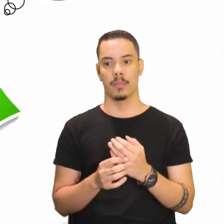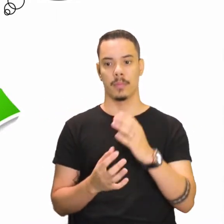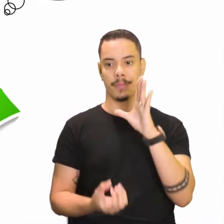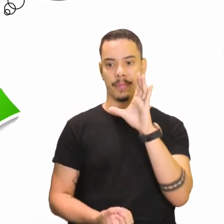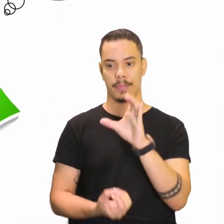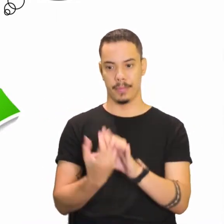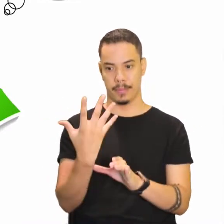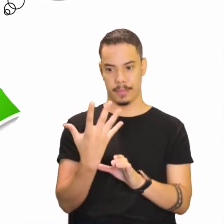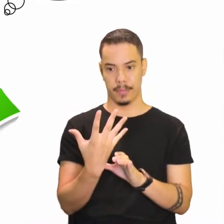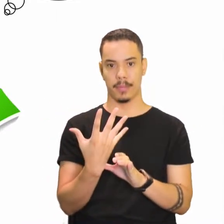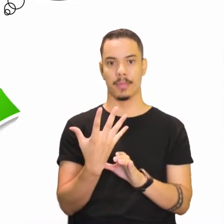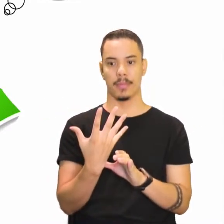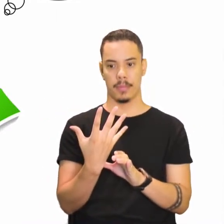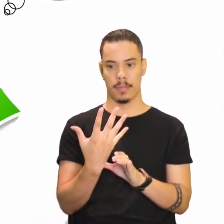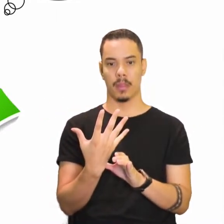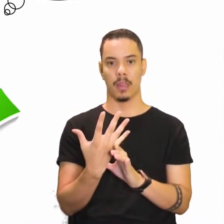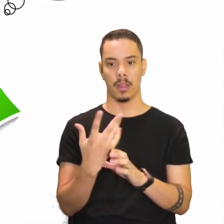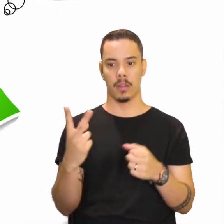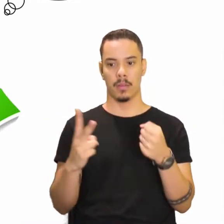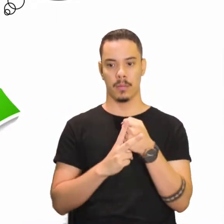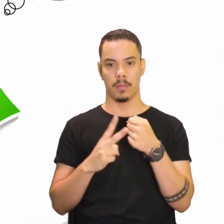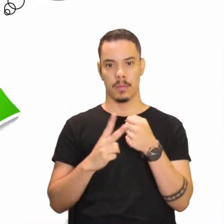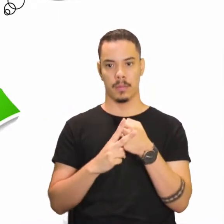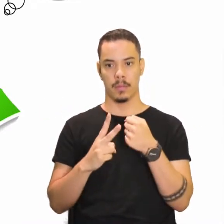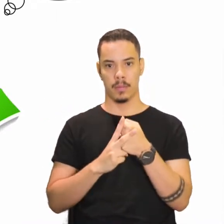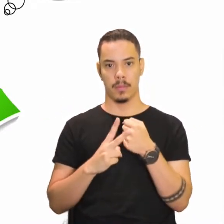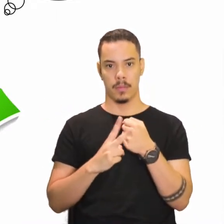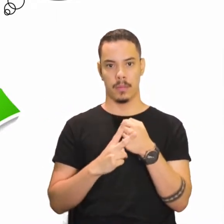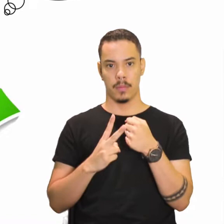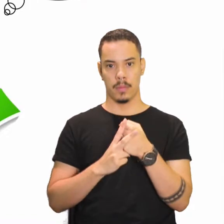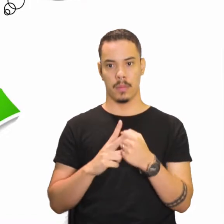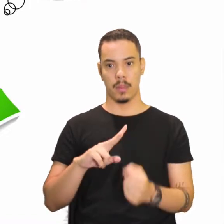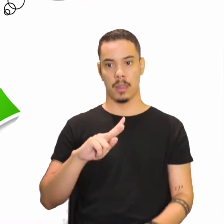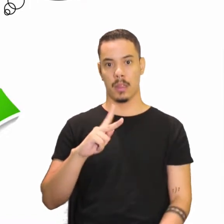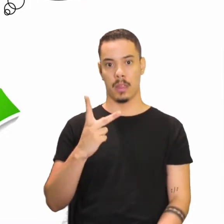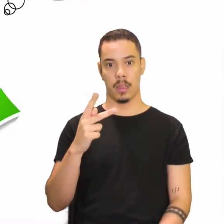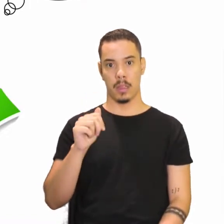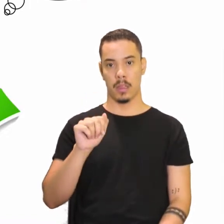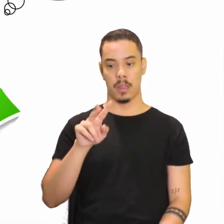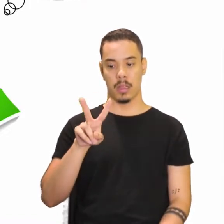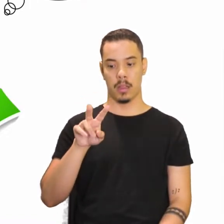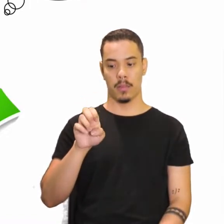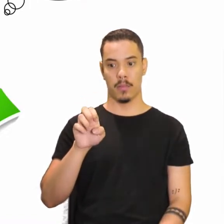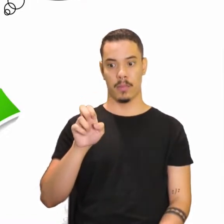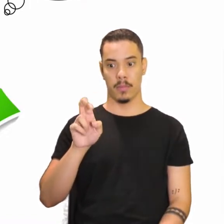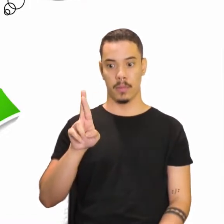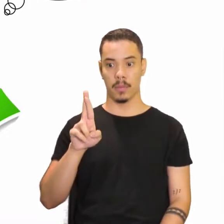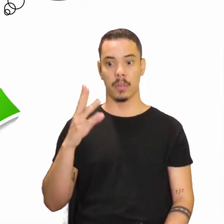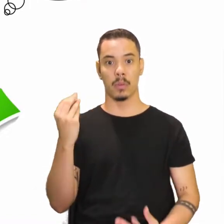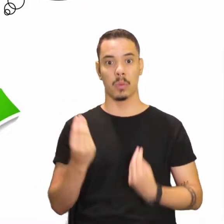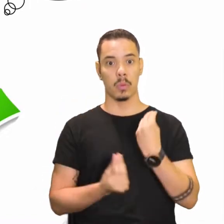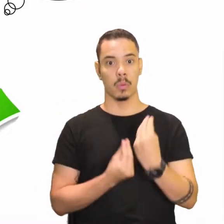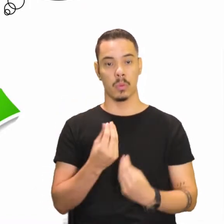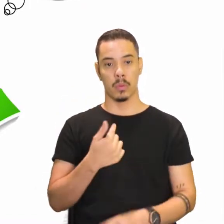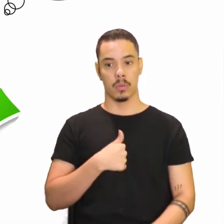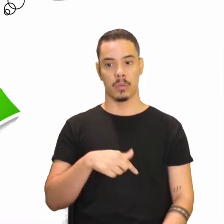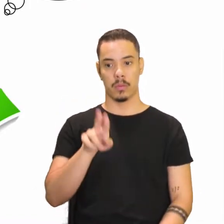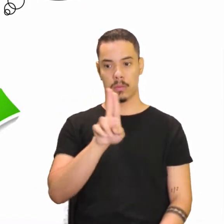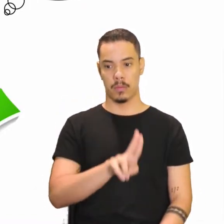Apareceu o quê? O verbo haver. Exatamente. Quando que eu vou usar,